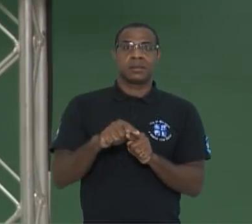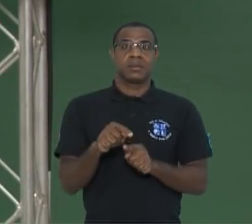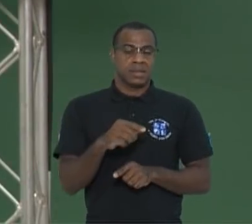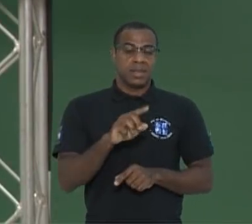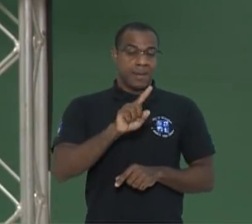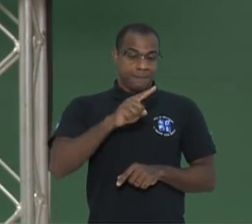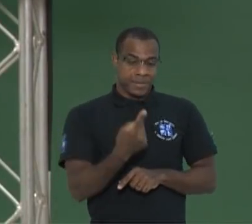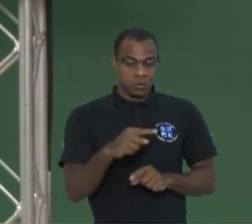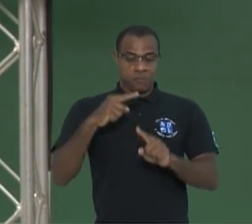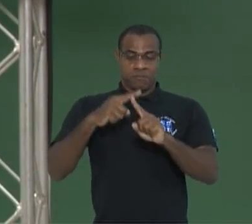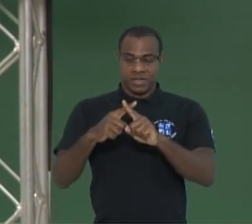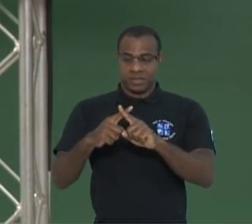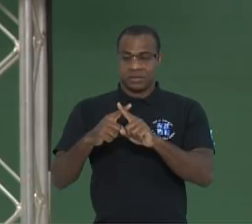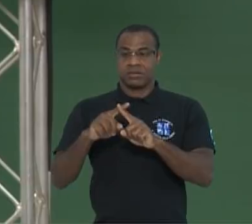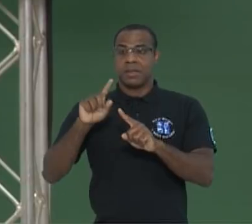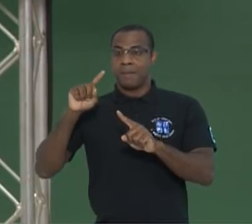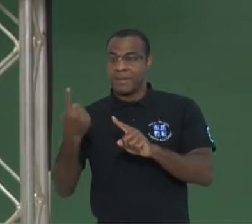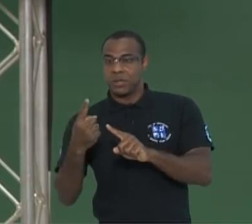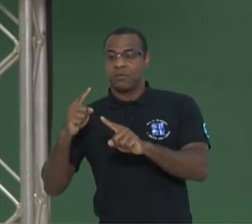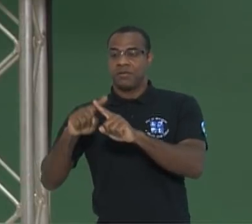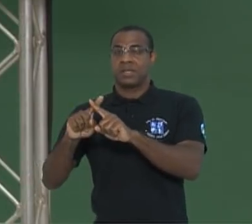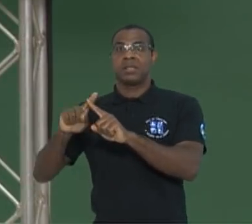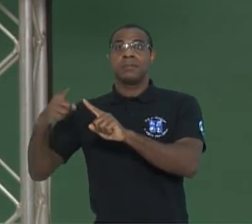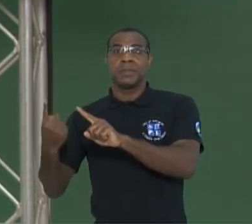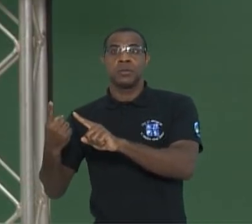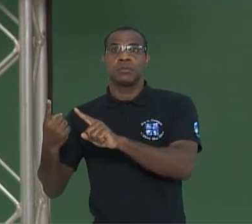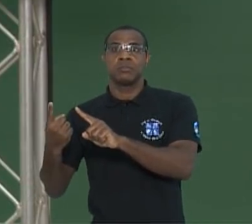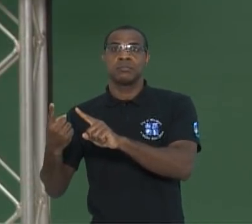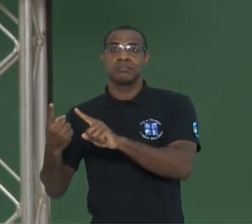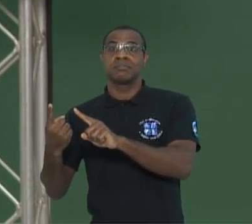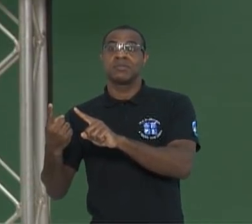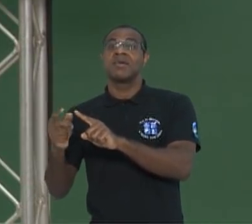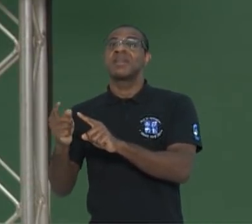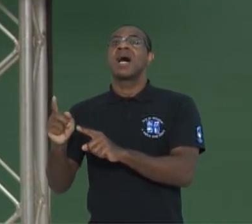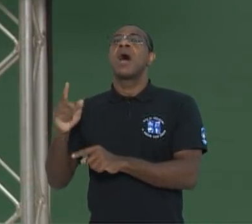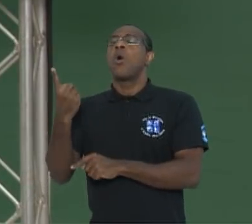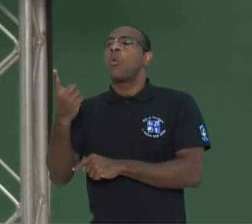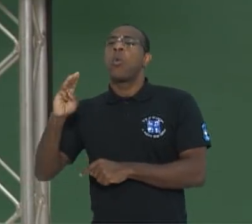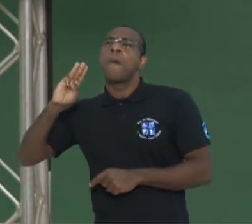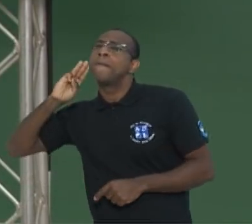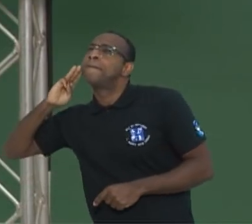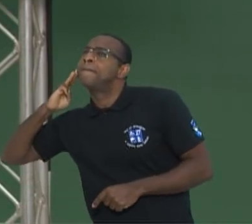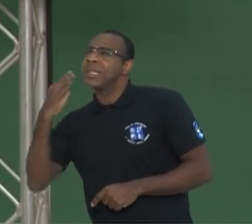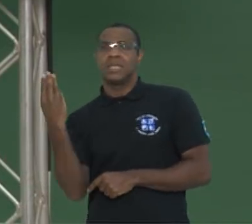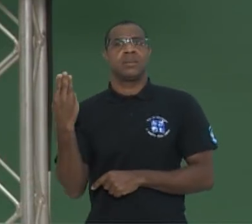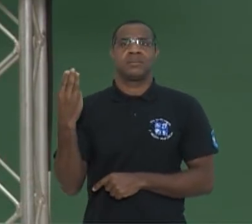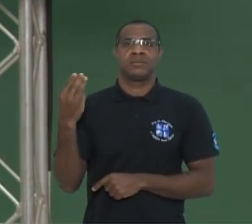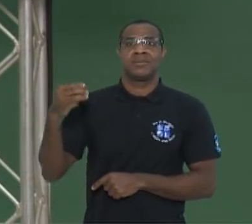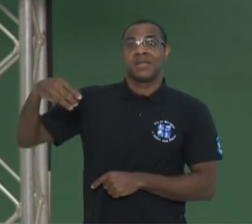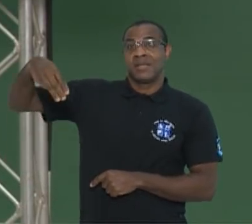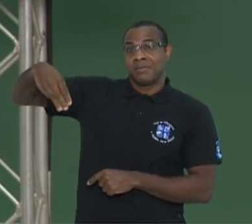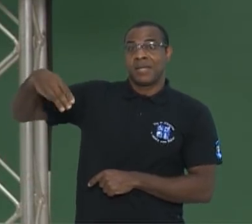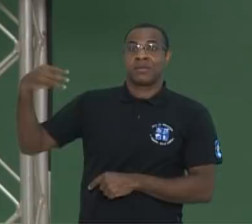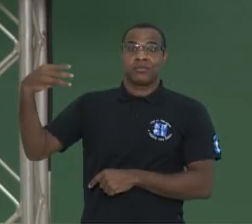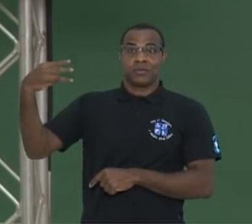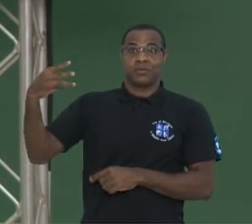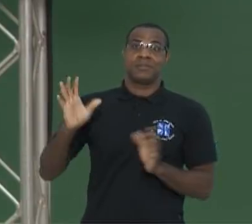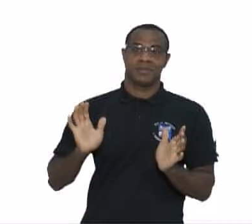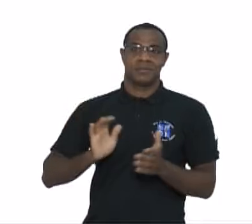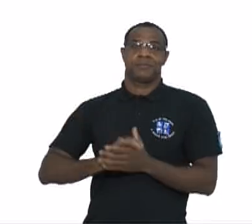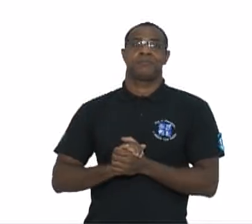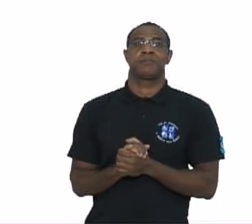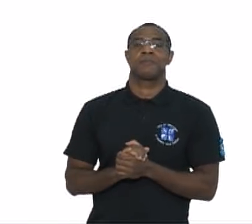1000 vezes 1000 vai dar 1 bilhão de metros cúbicos. Mesma coisa no hectômetro.